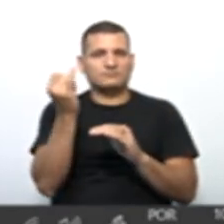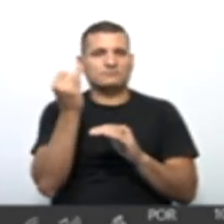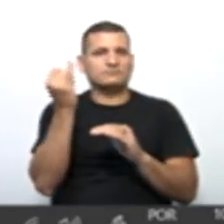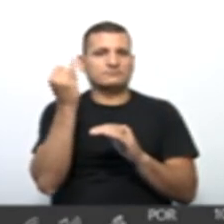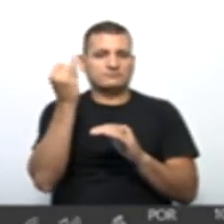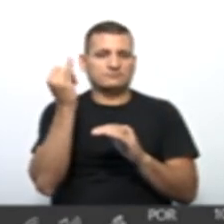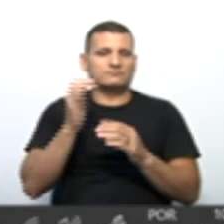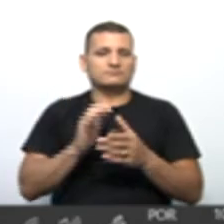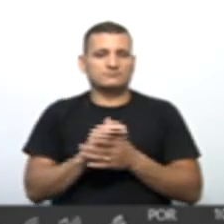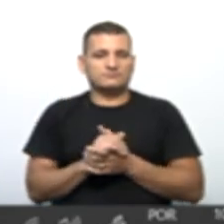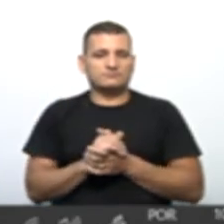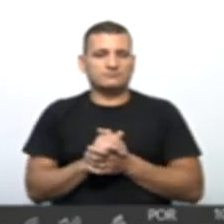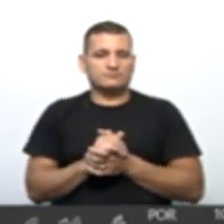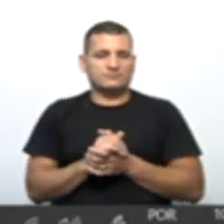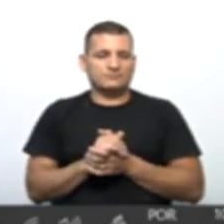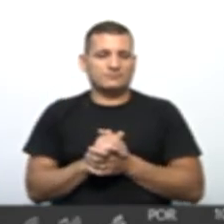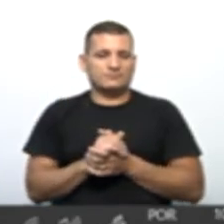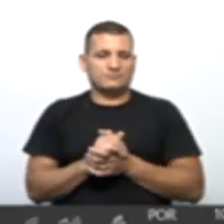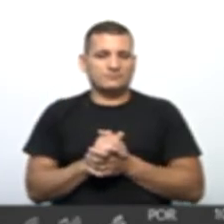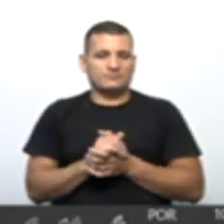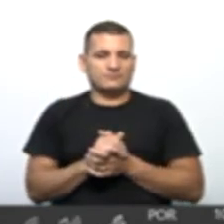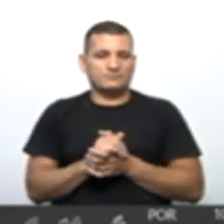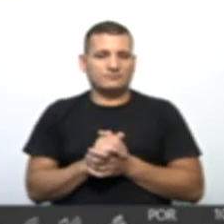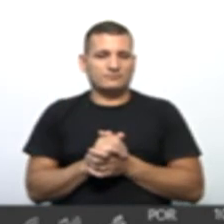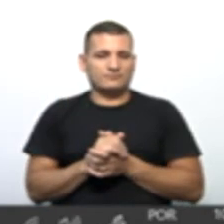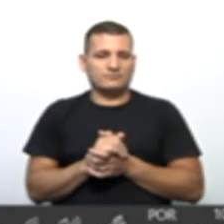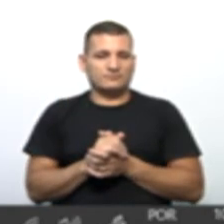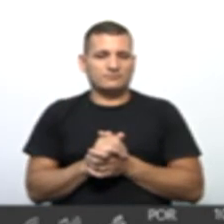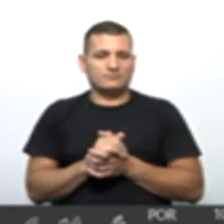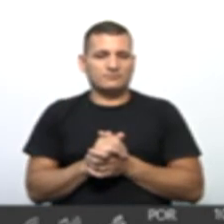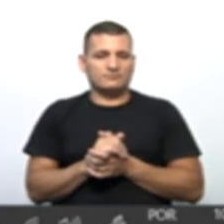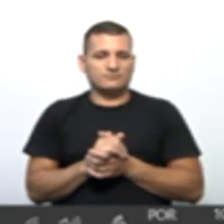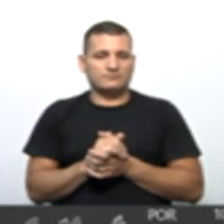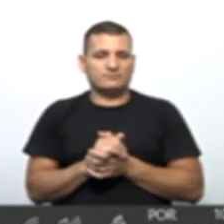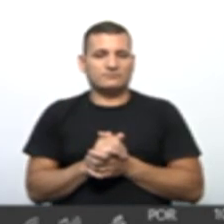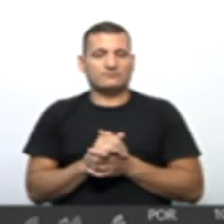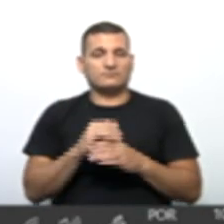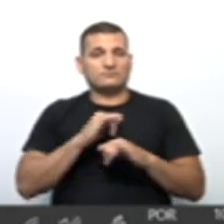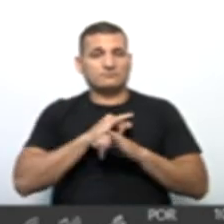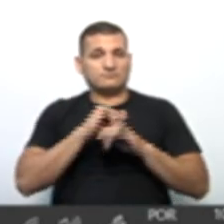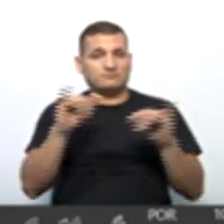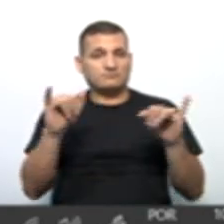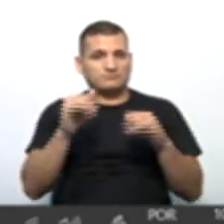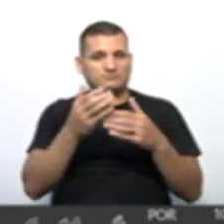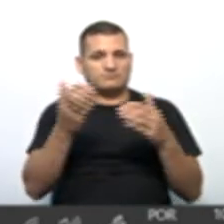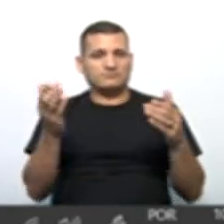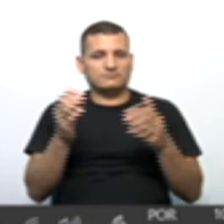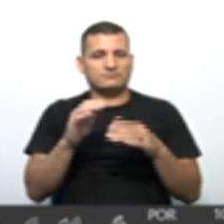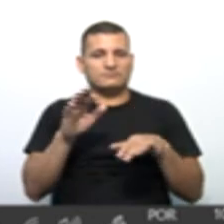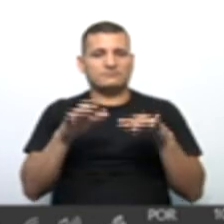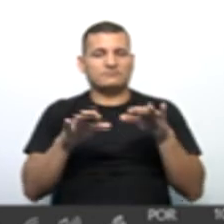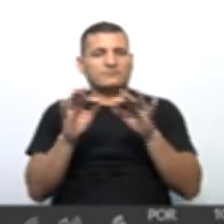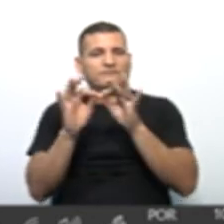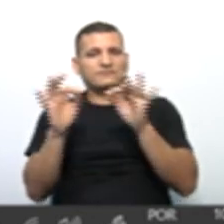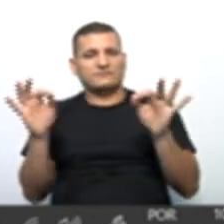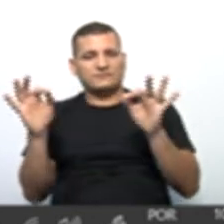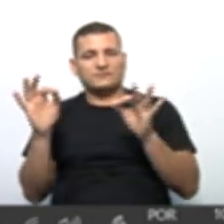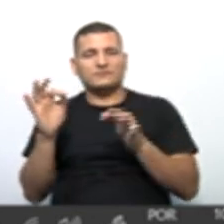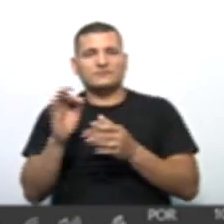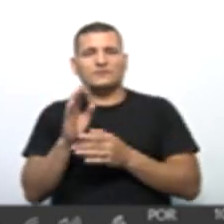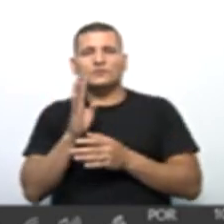descanso leitor exato o que falei pra vocês não haver uma frase ao conhecimento humano se você clicar